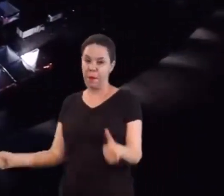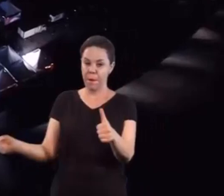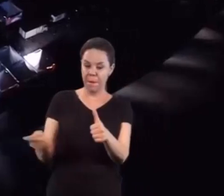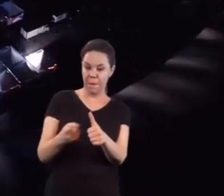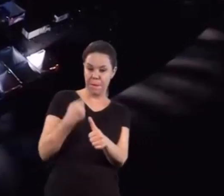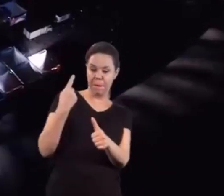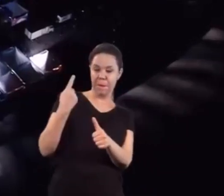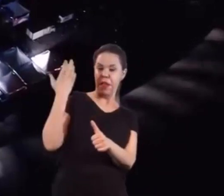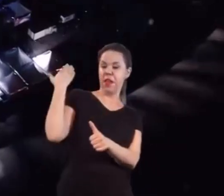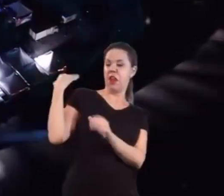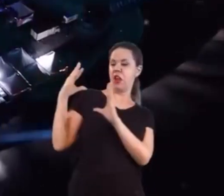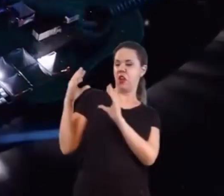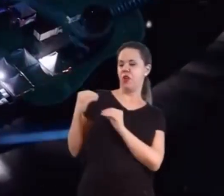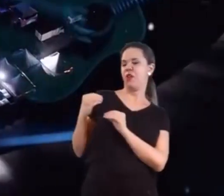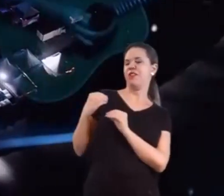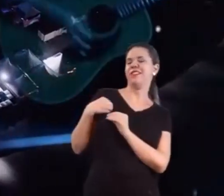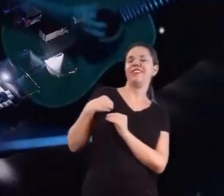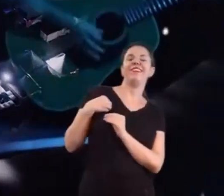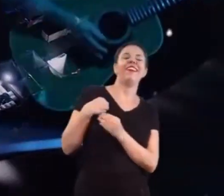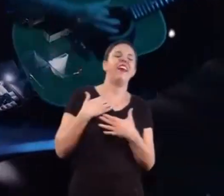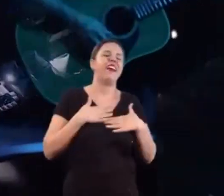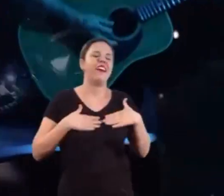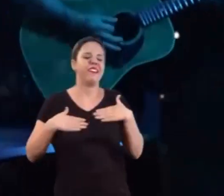Na primeira noite eu nem liguei.